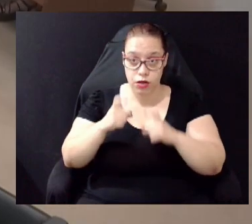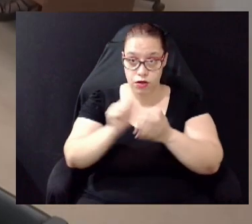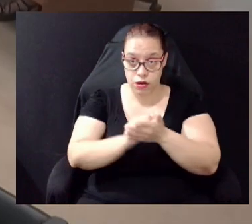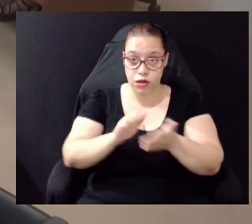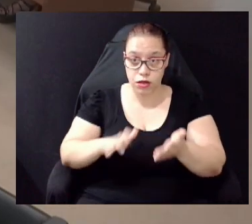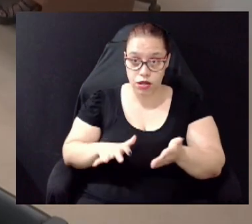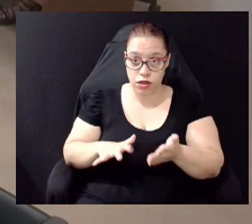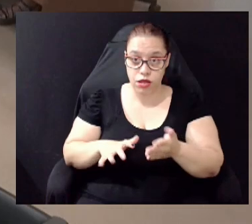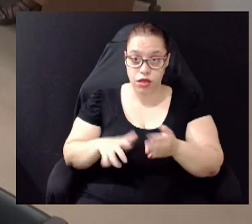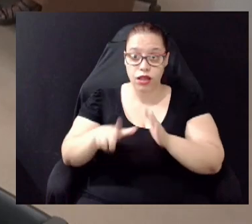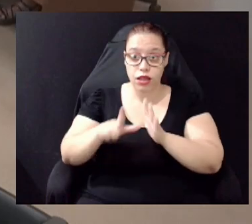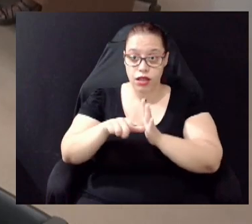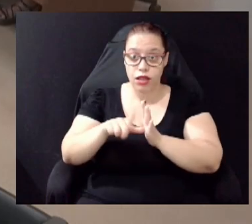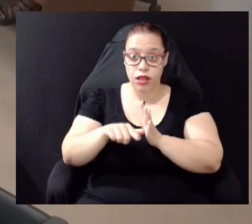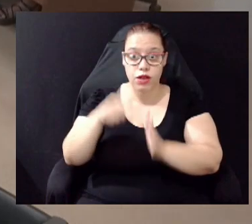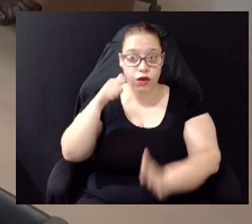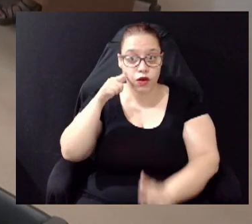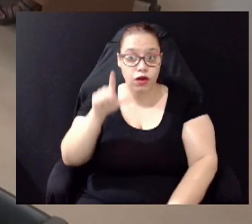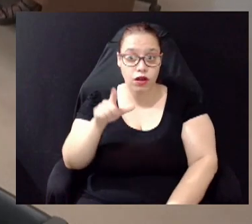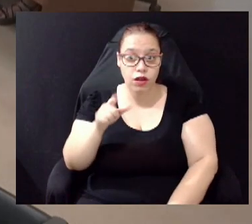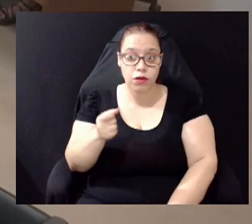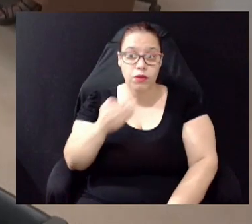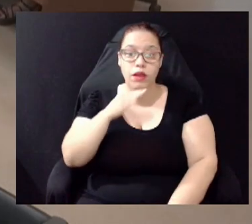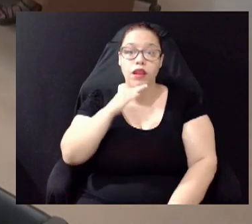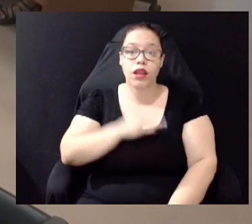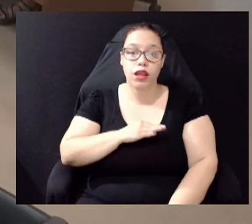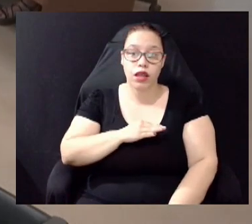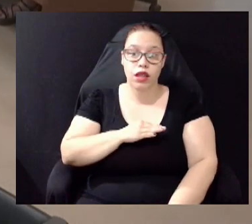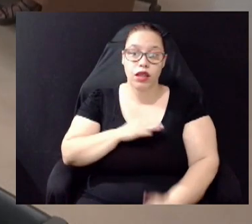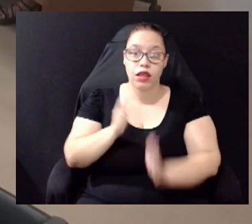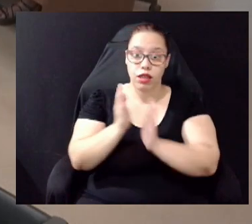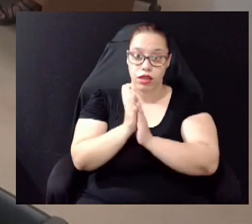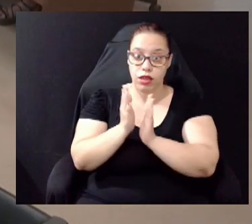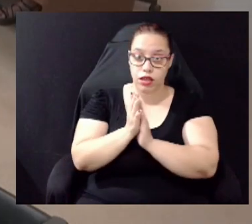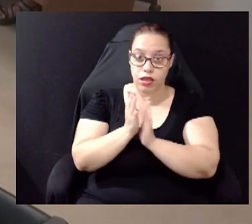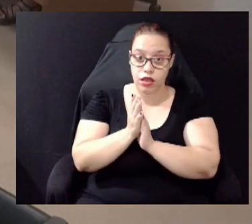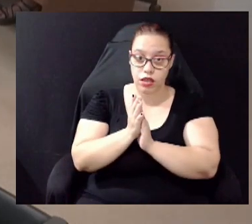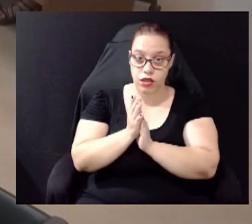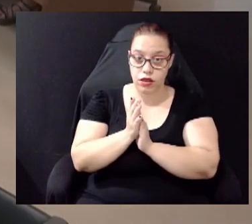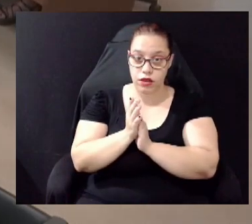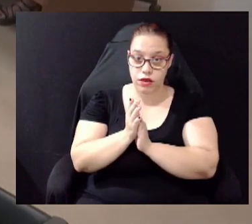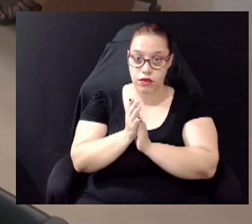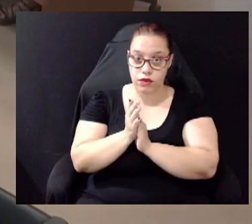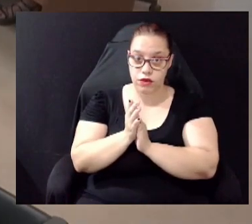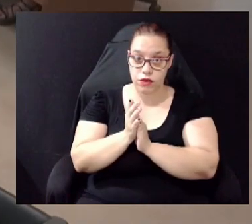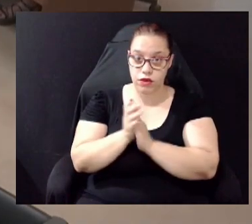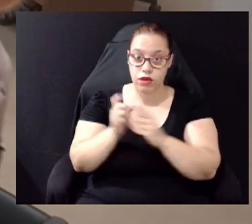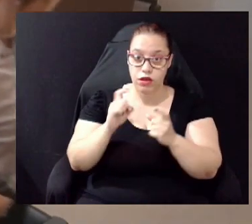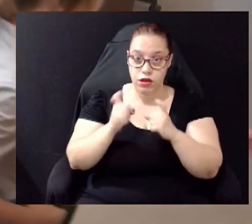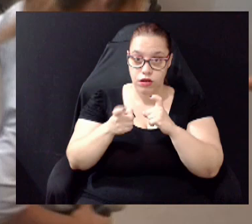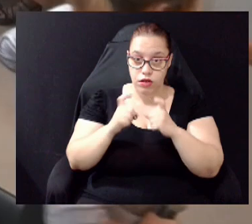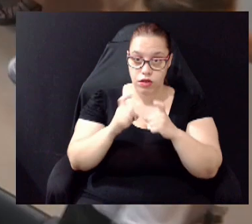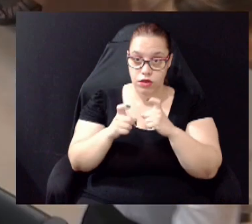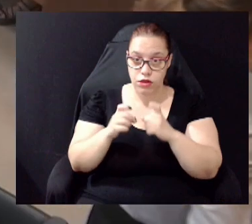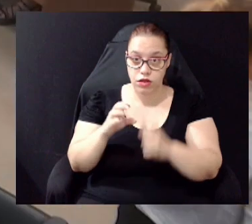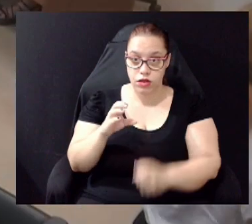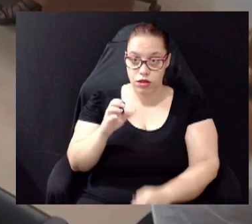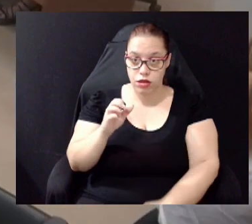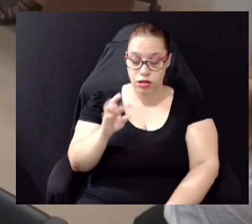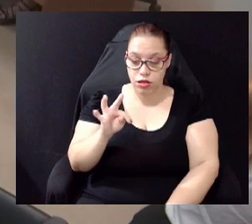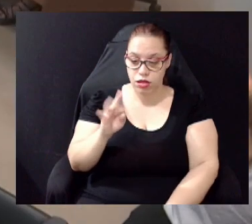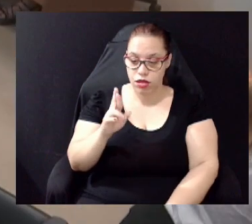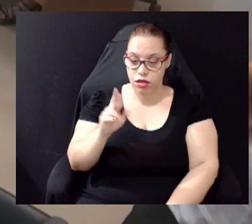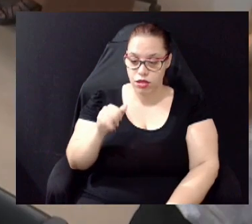atrasando. Vou conseguir entrar um pouquinho mais tarde, mas parabenizar a realização dessa reunião, a Tamires, todo mundo presente.